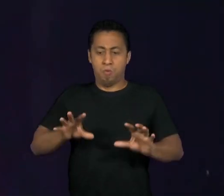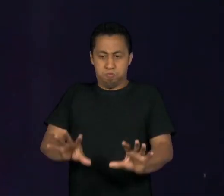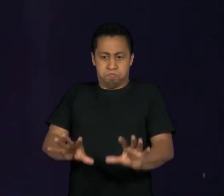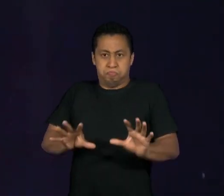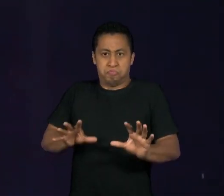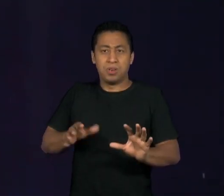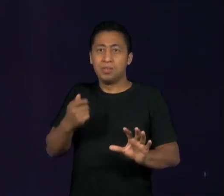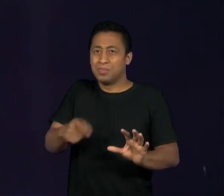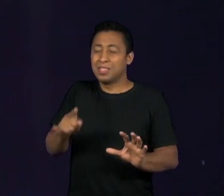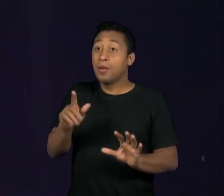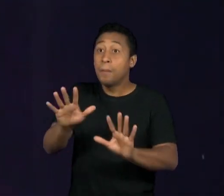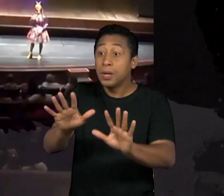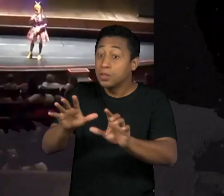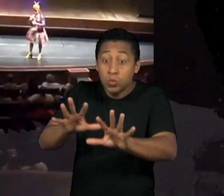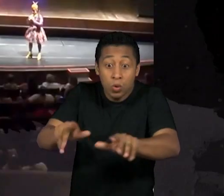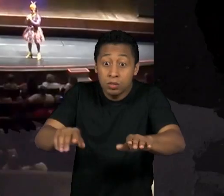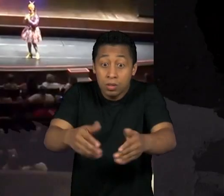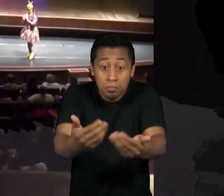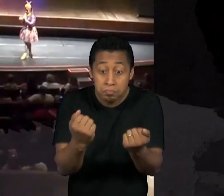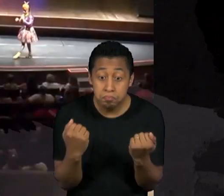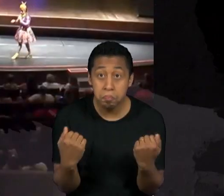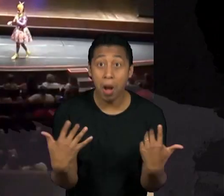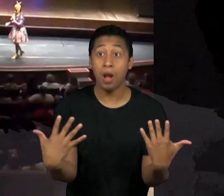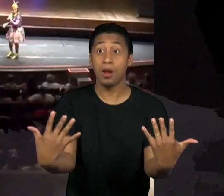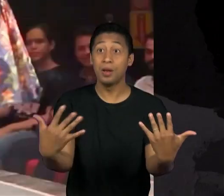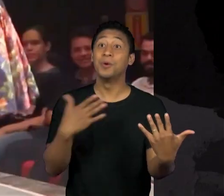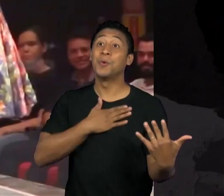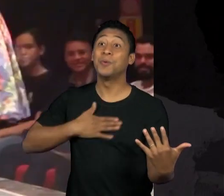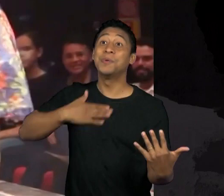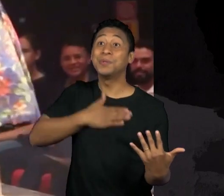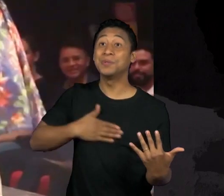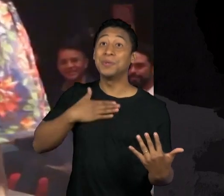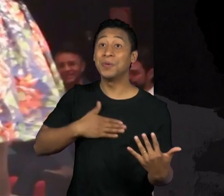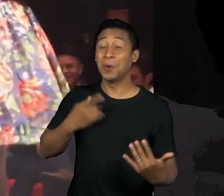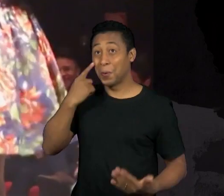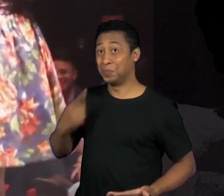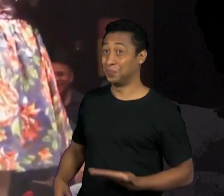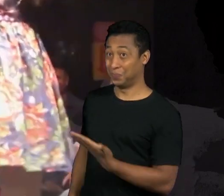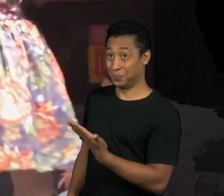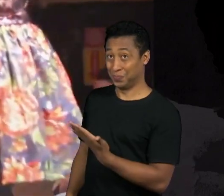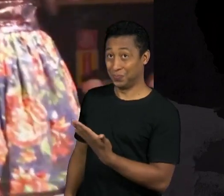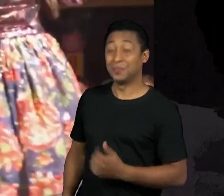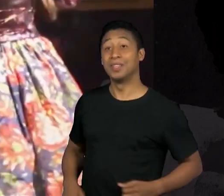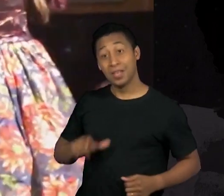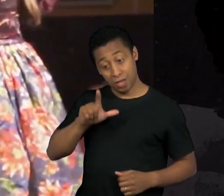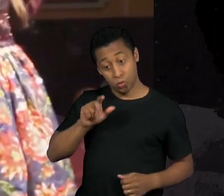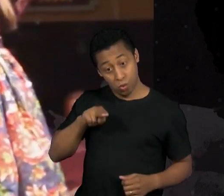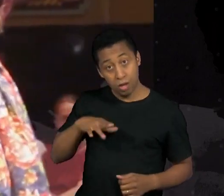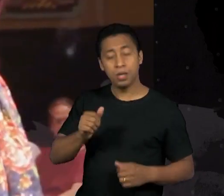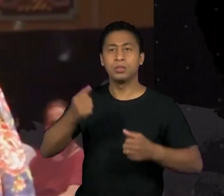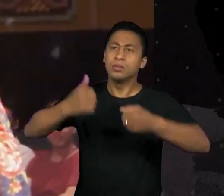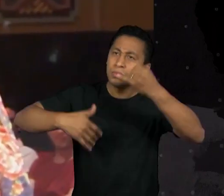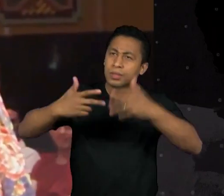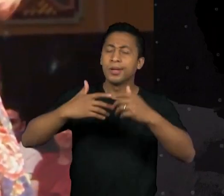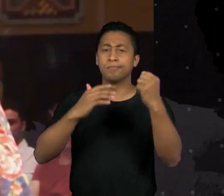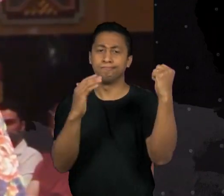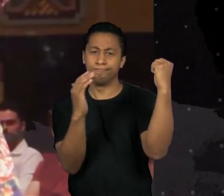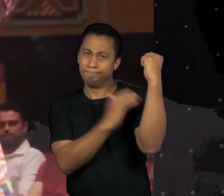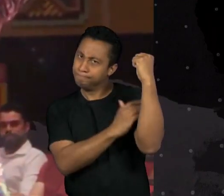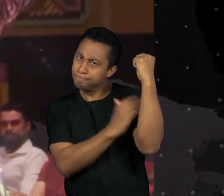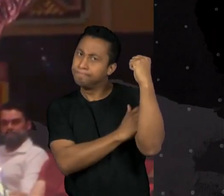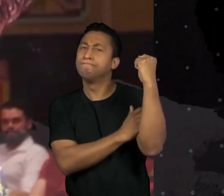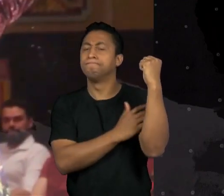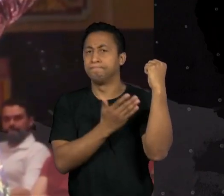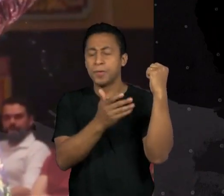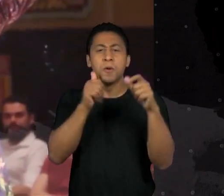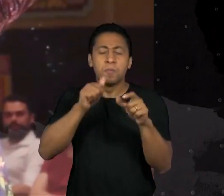comprou a imagem da Luana. E hoje o show da Luana todo, ele fala desta mulher, do empoderamento feminino, ele fala